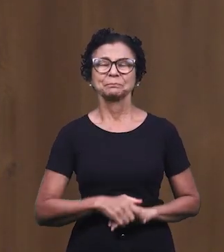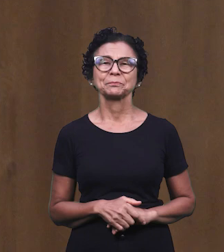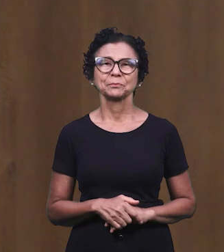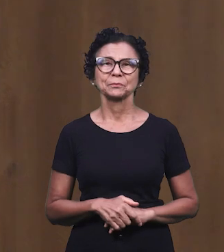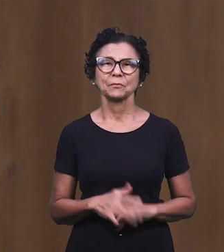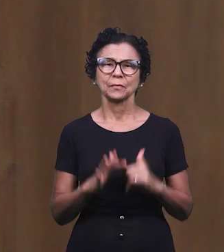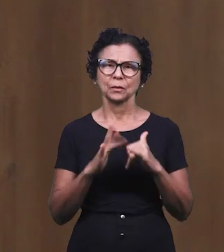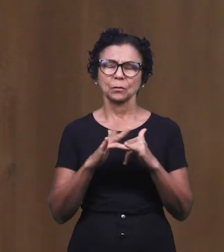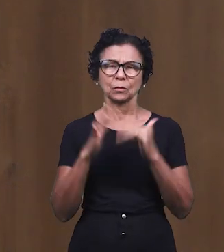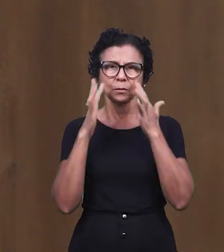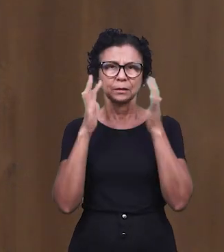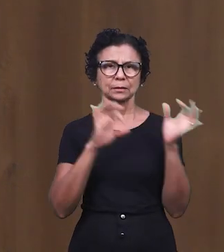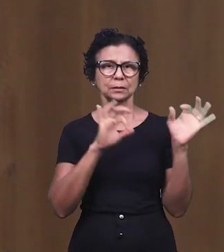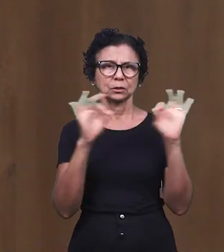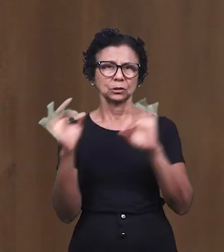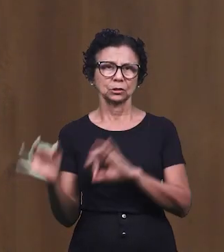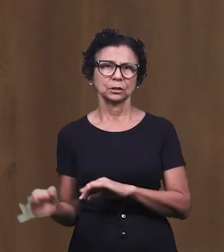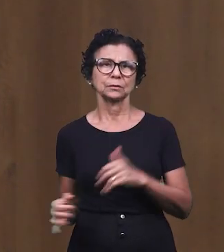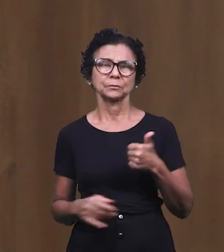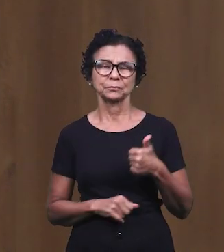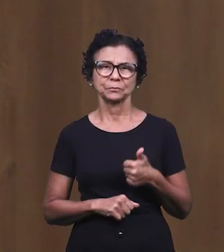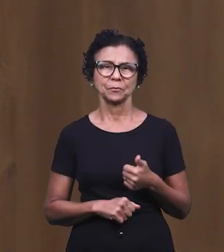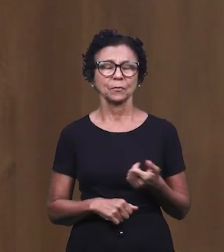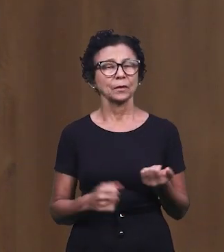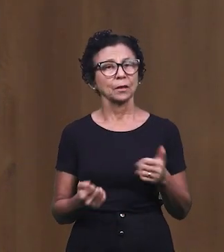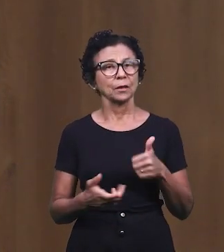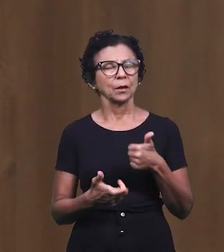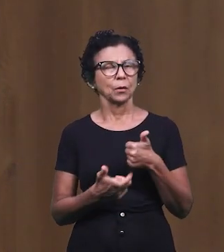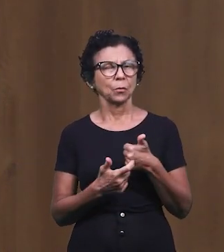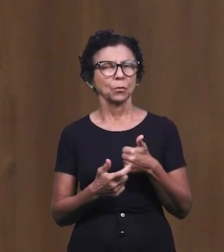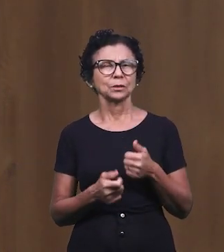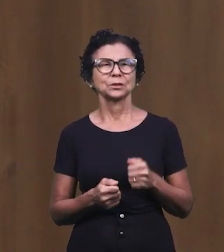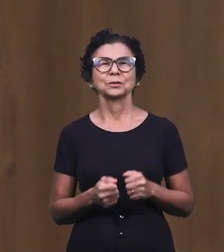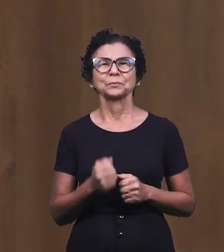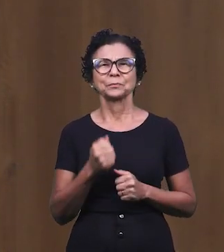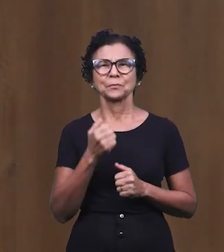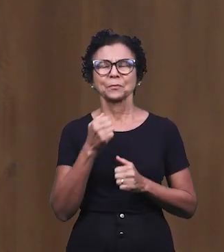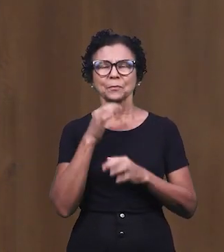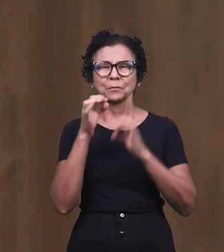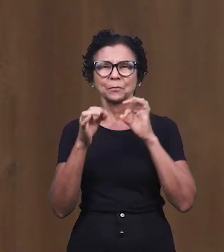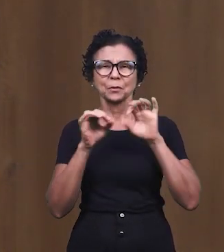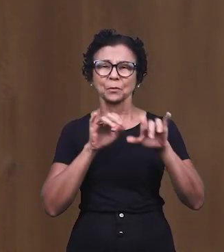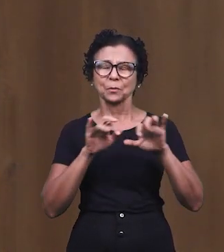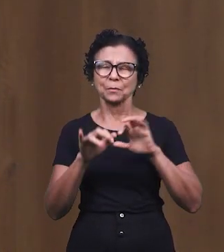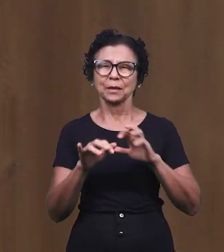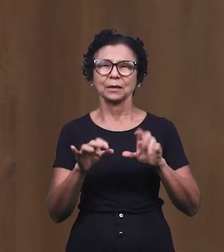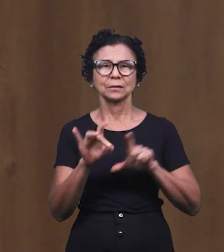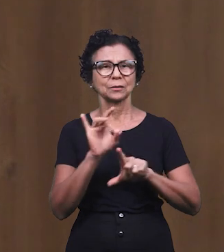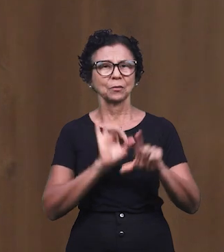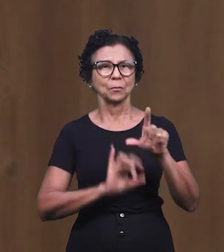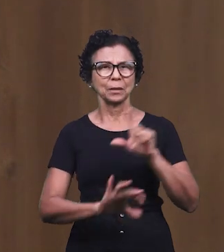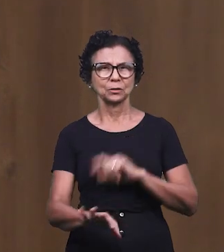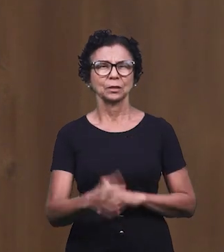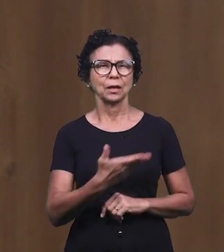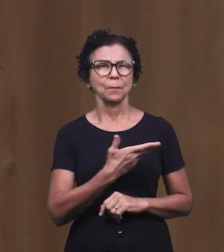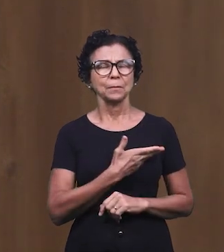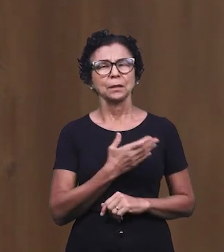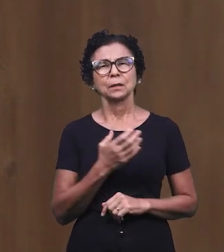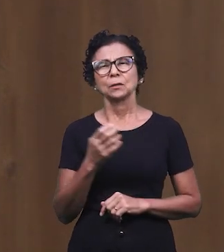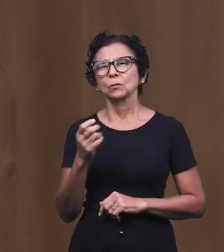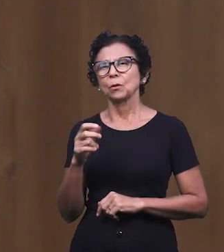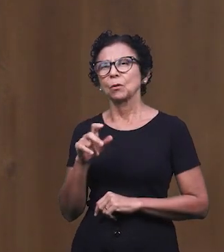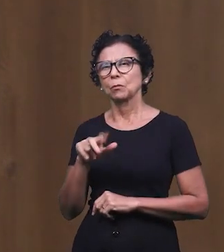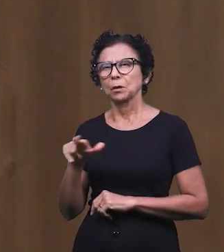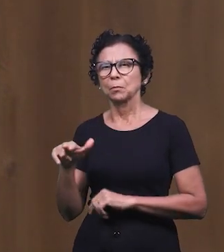assistindo pelo YouTube, já deixa aqueles 3C. Curte, comenta, compartilha, não deixa de mandar para aquele seu amigo, irmão da igreja,